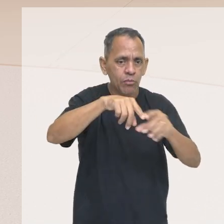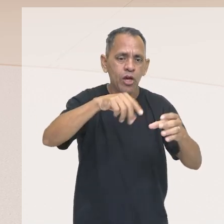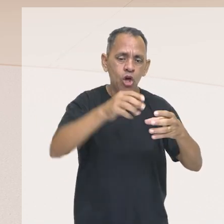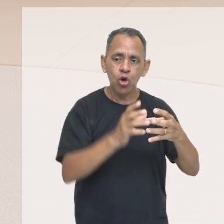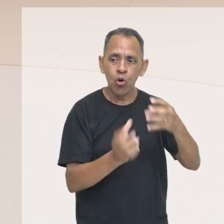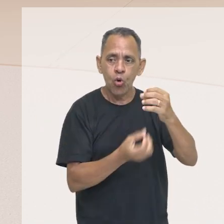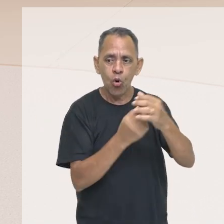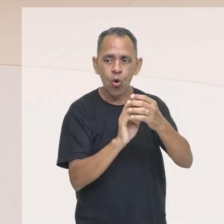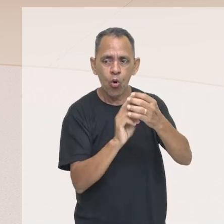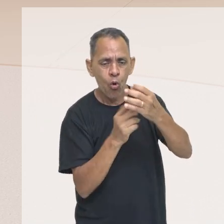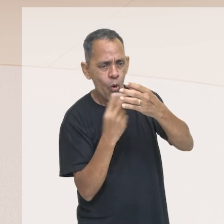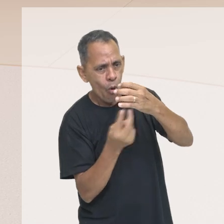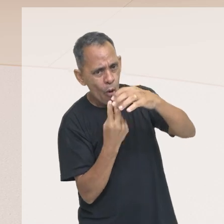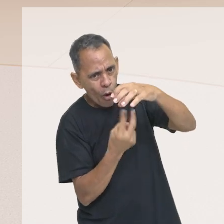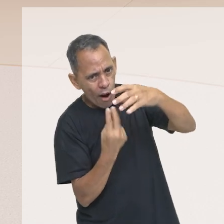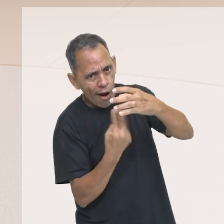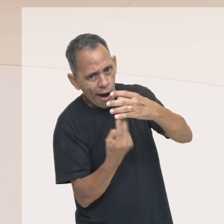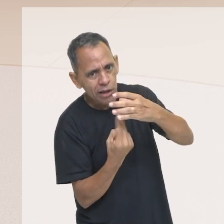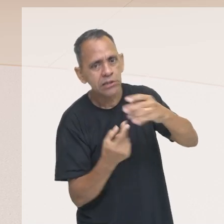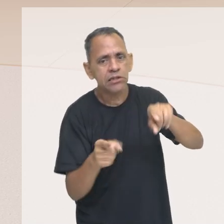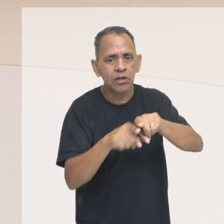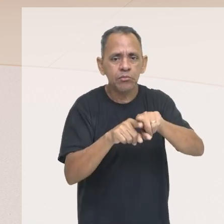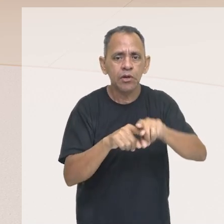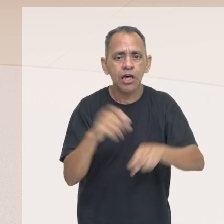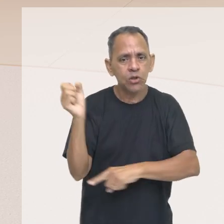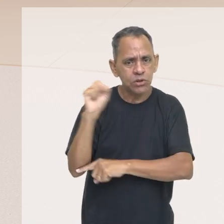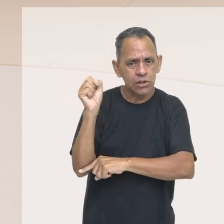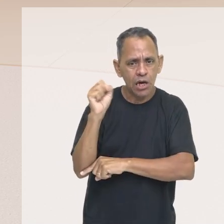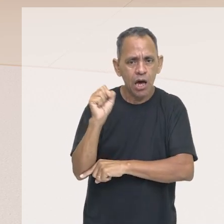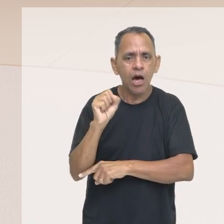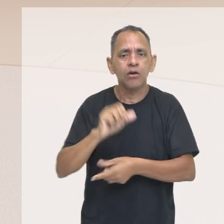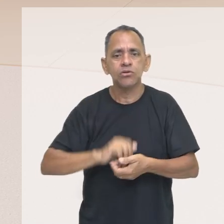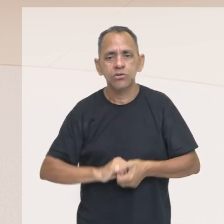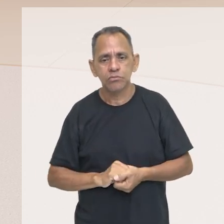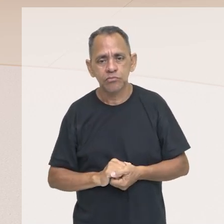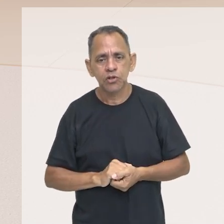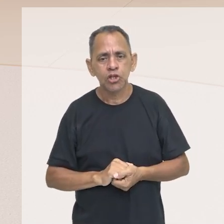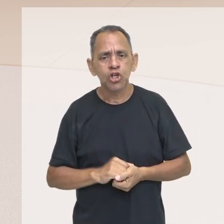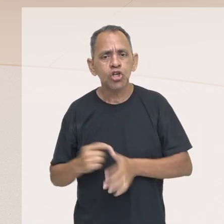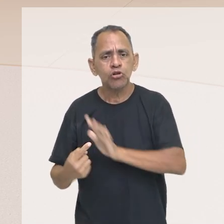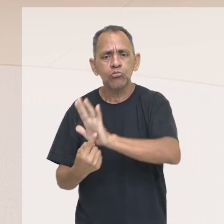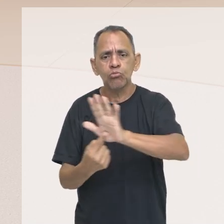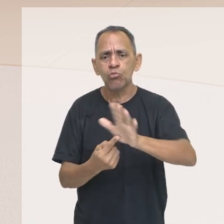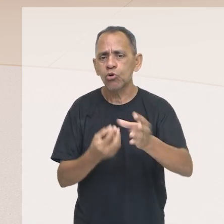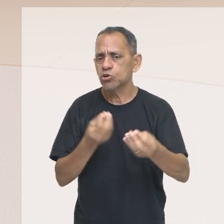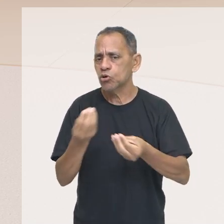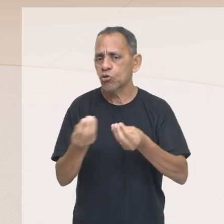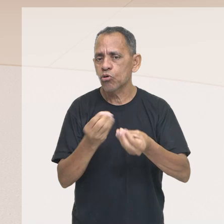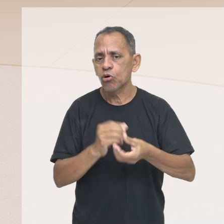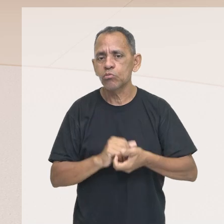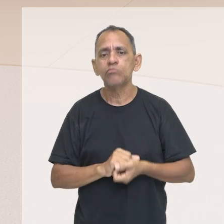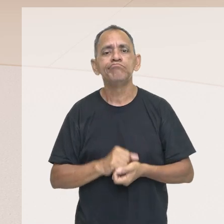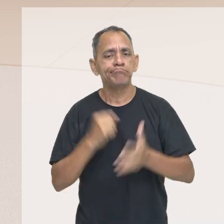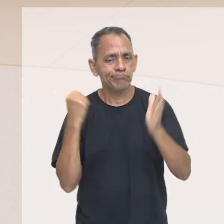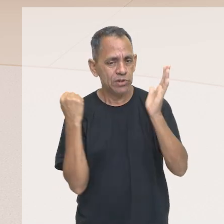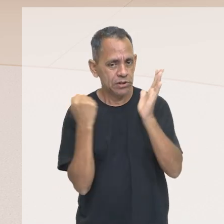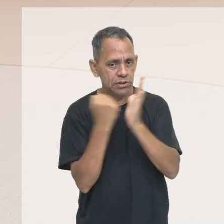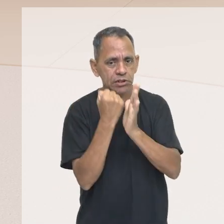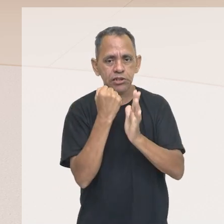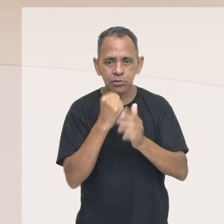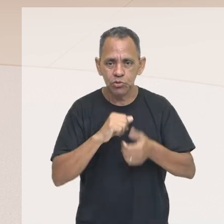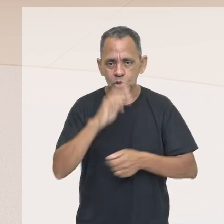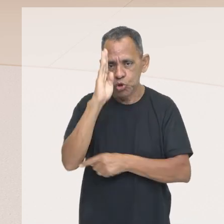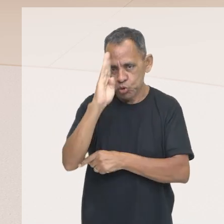mesmo os carros, né, com a figura emblemática do Fusca, que tornam-se o quê? Símbolos